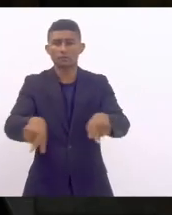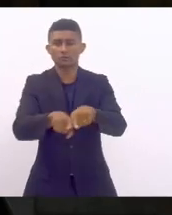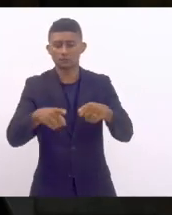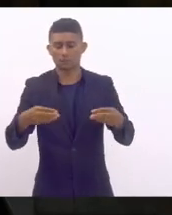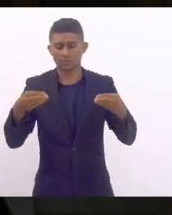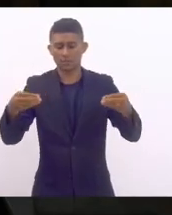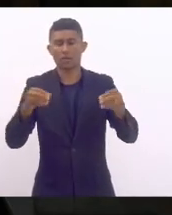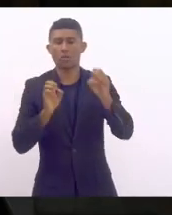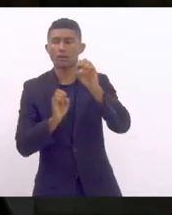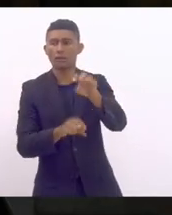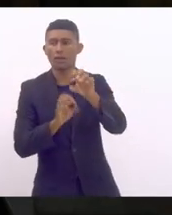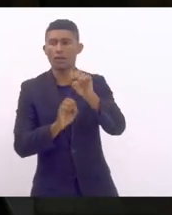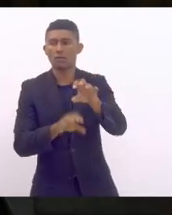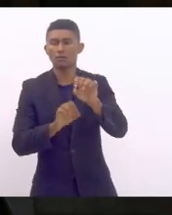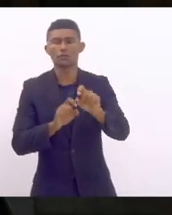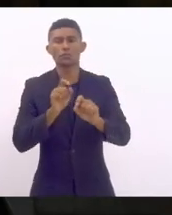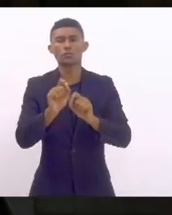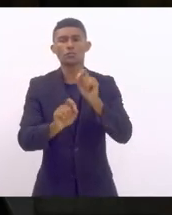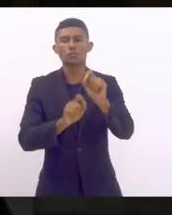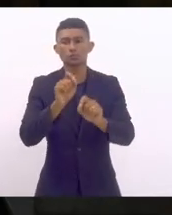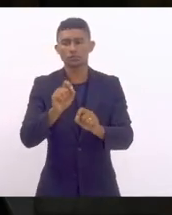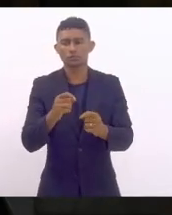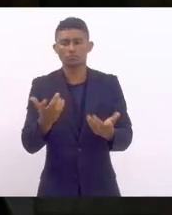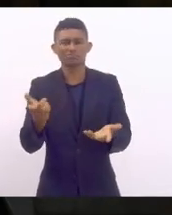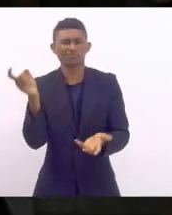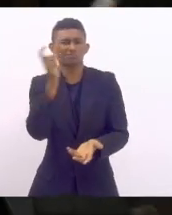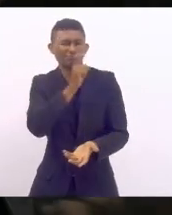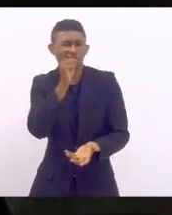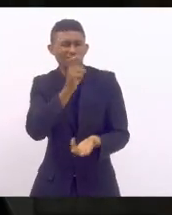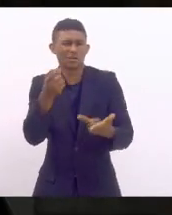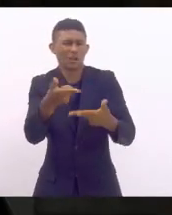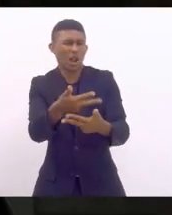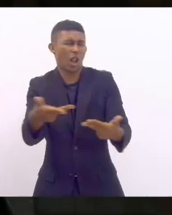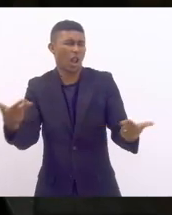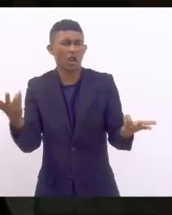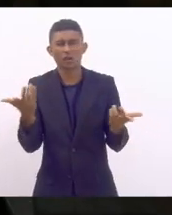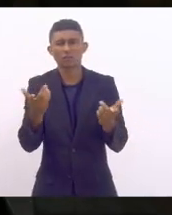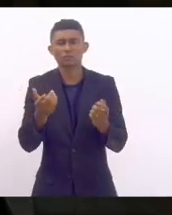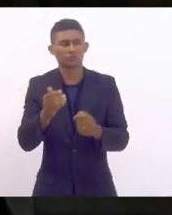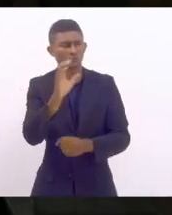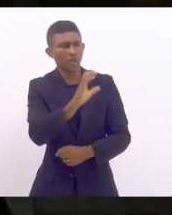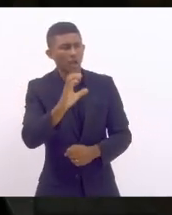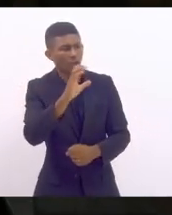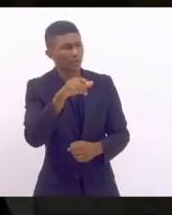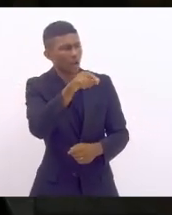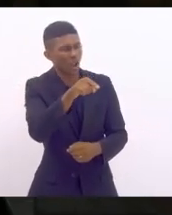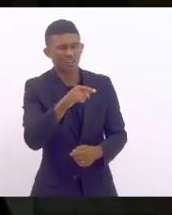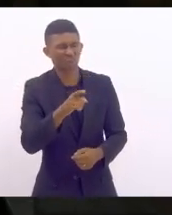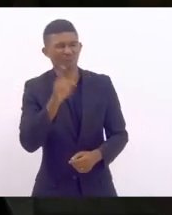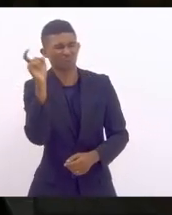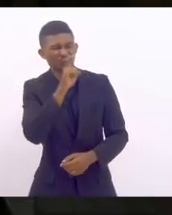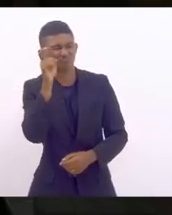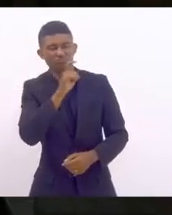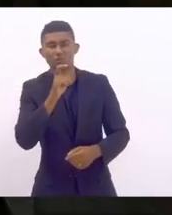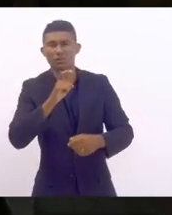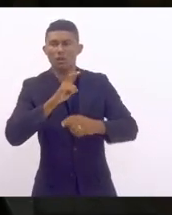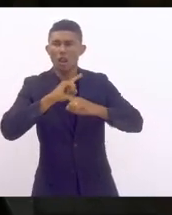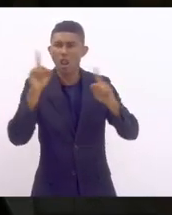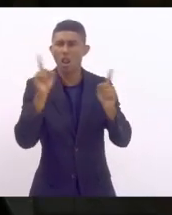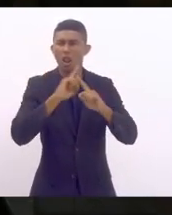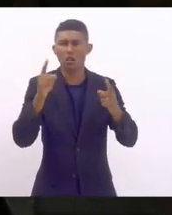várias oportunidades desqualificante até medindo sobre os resultados da produção científica das nossas instituições que é bom